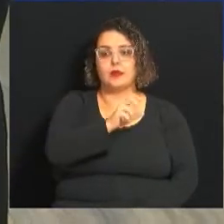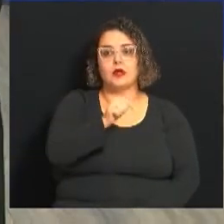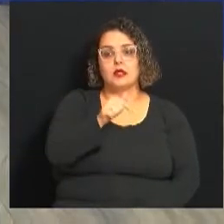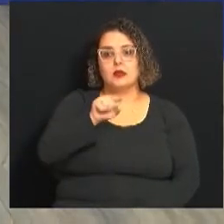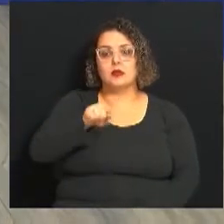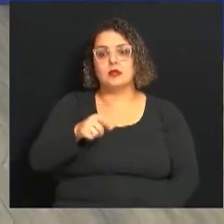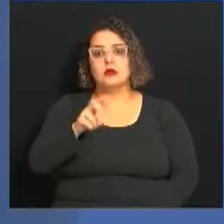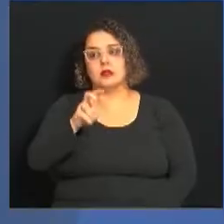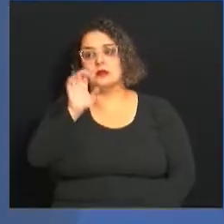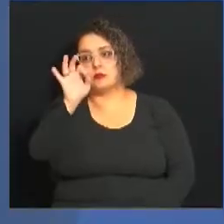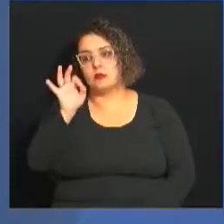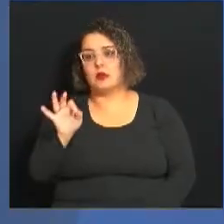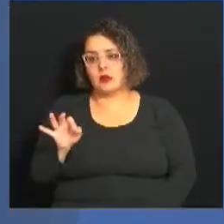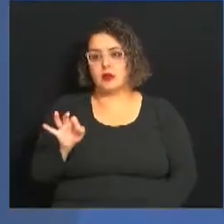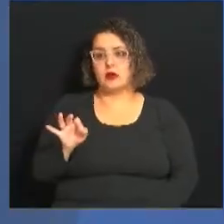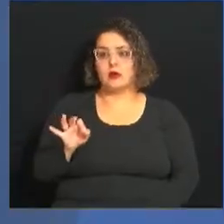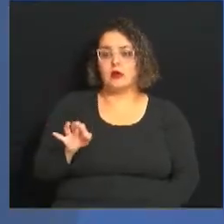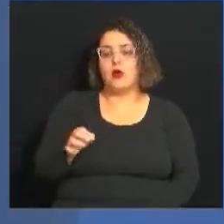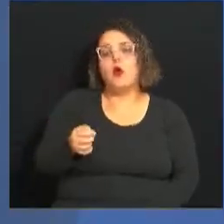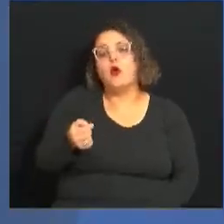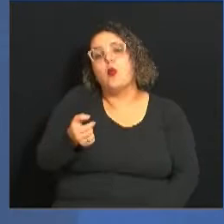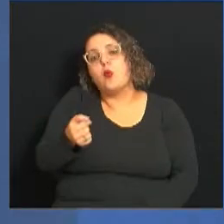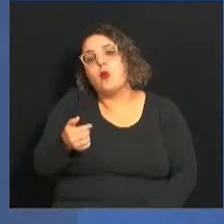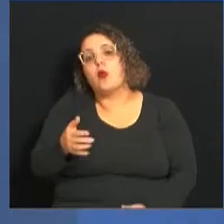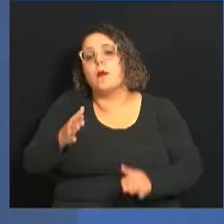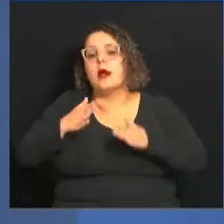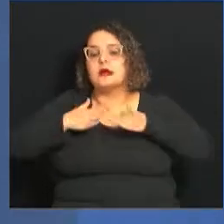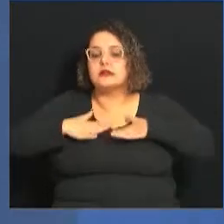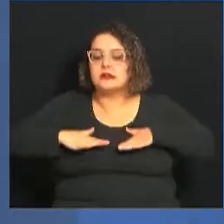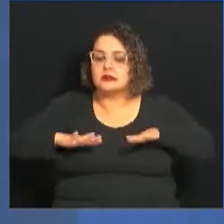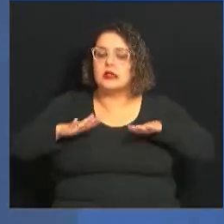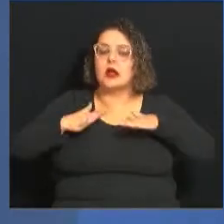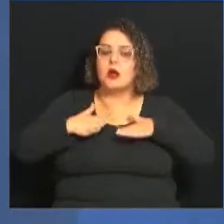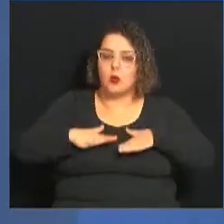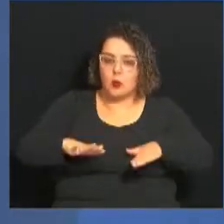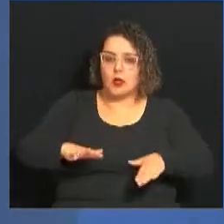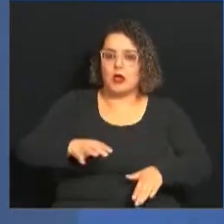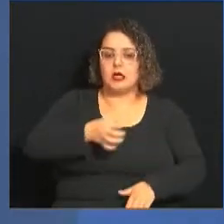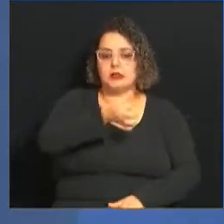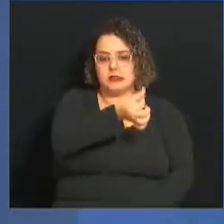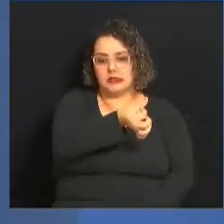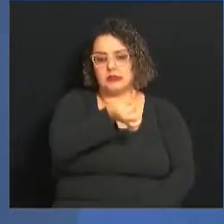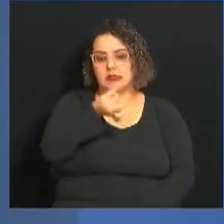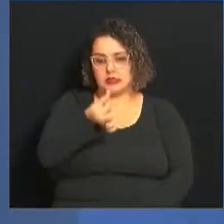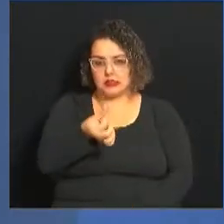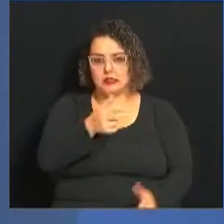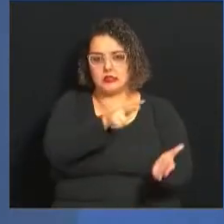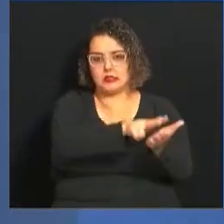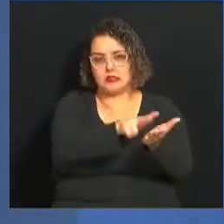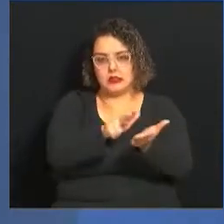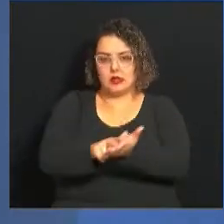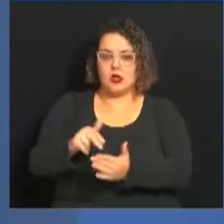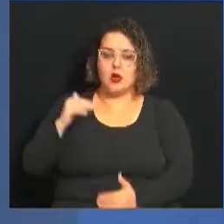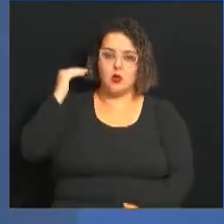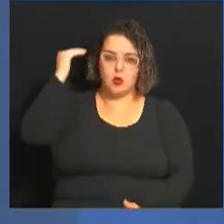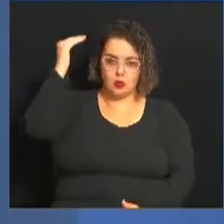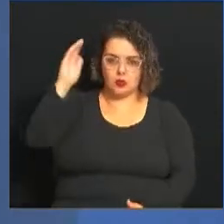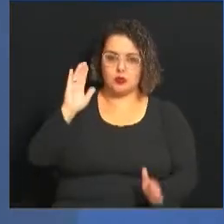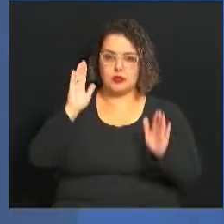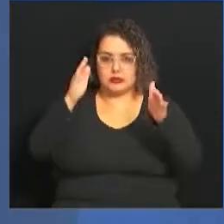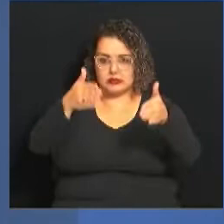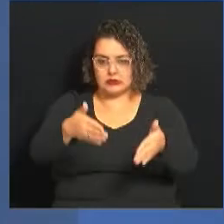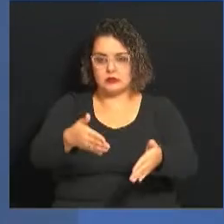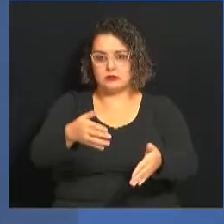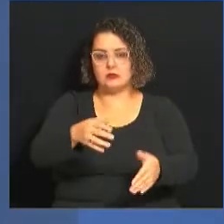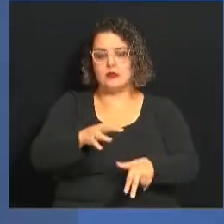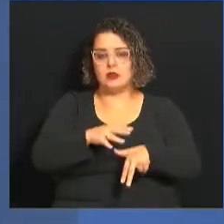57,5%, a situação é um pouco mais tranquila. Olha, a gente tem 66 leitos de UTI adulto destinados aos pacientes